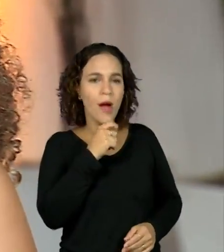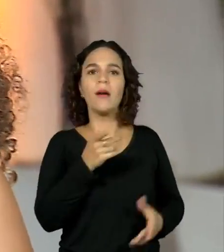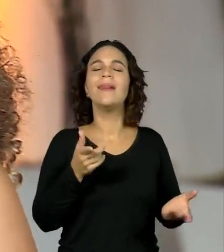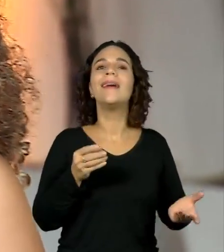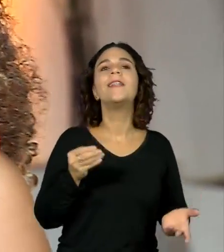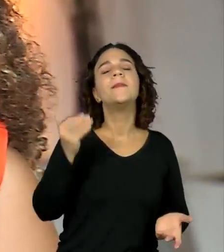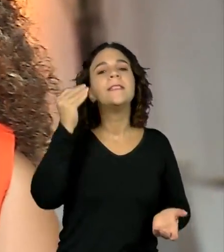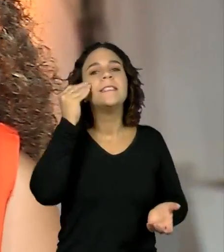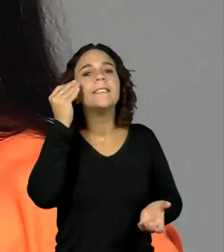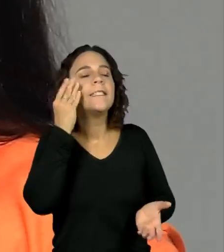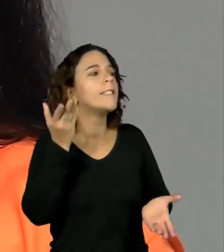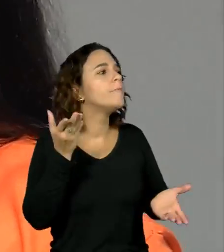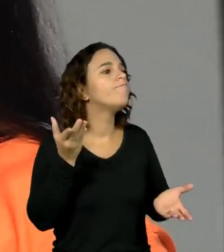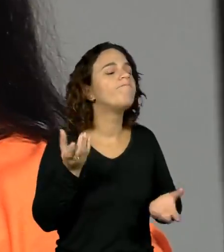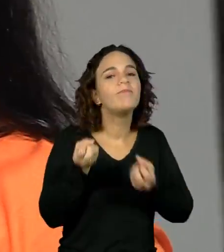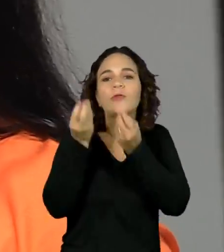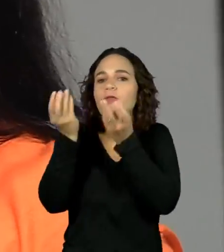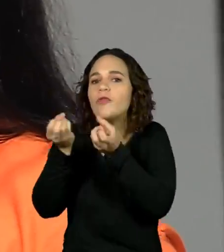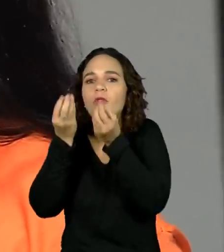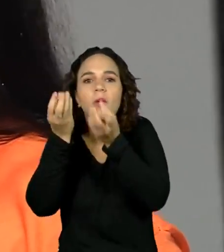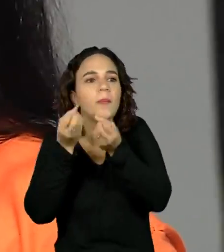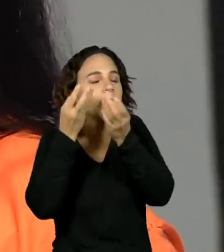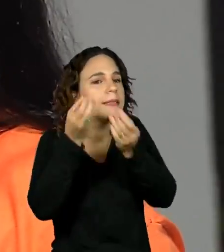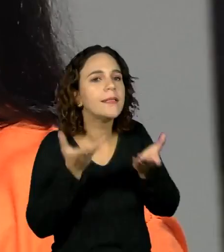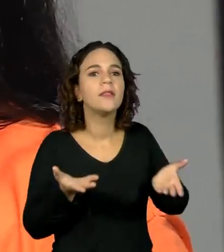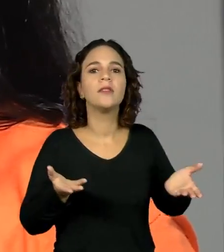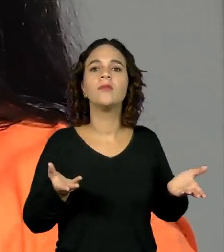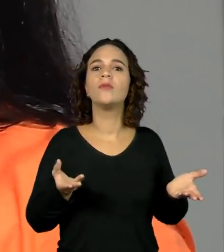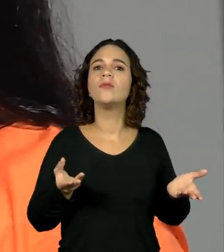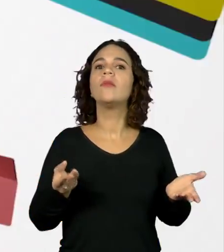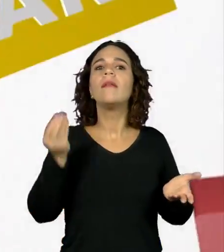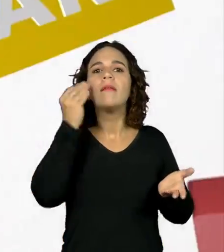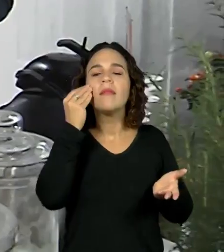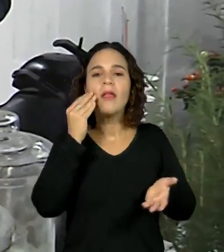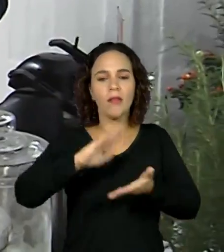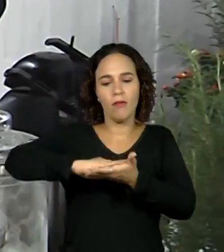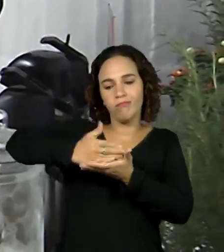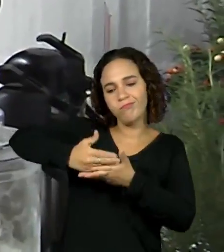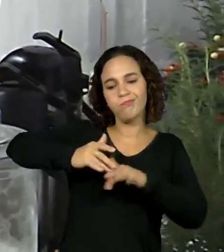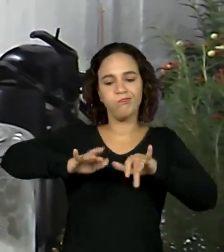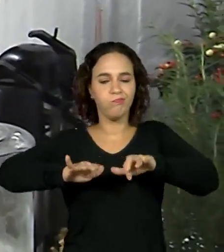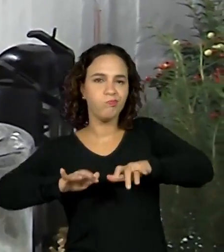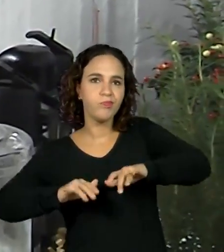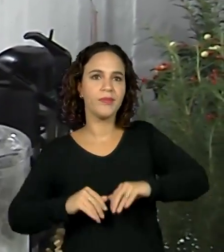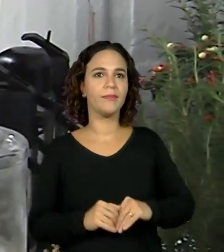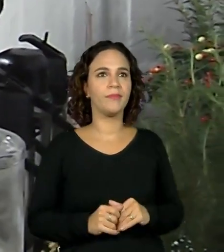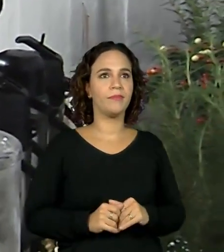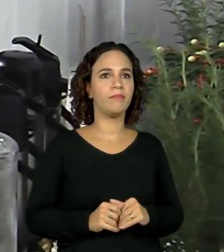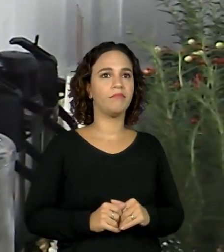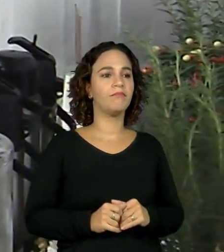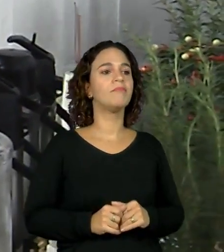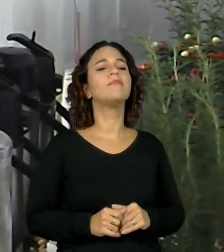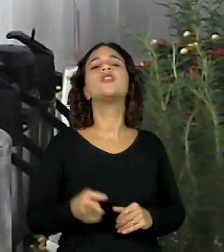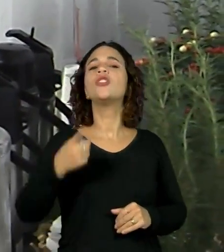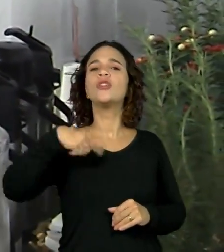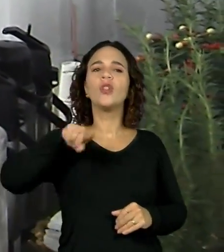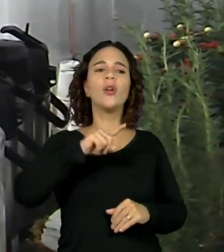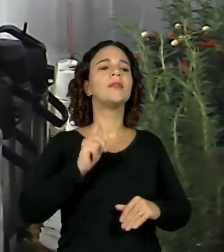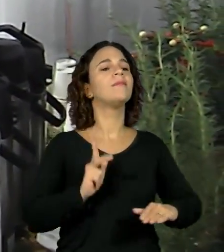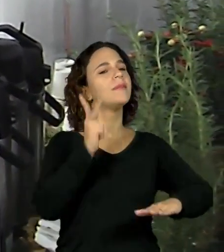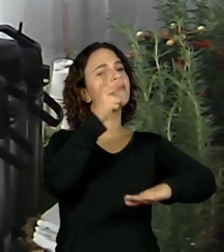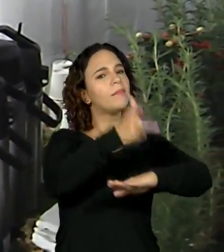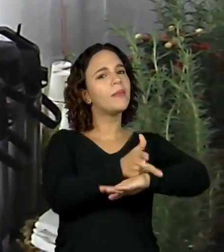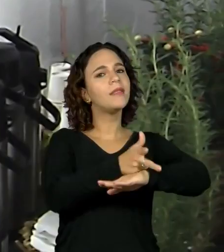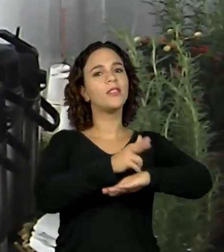tentando buscar alguma informação, entrando nos computadores. We're from Imprensa Jovem, which